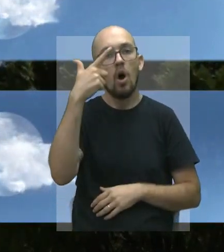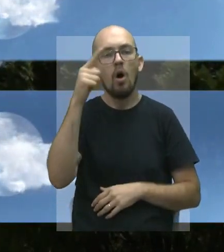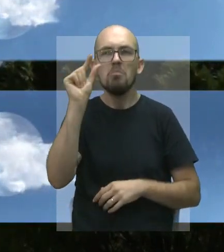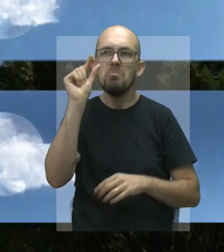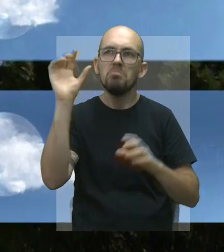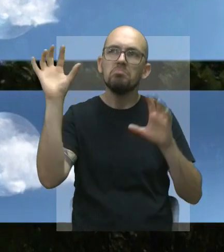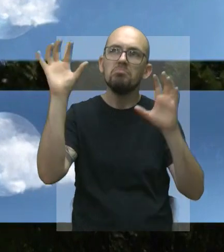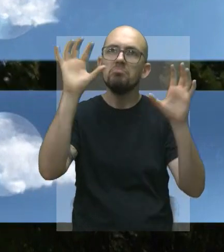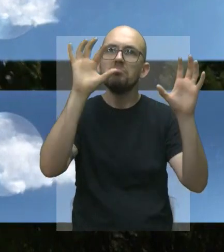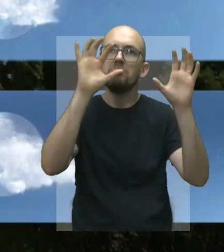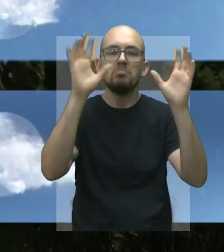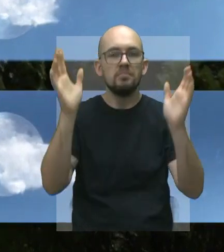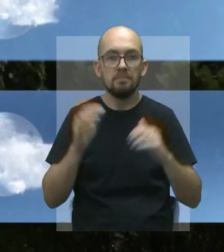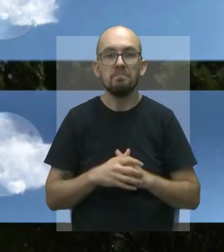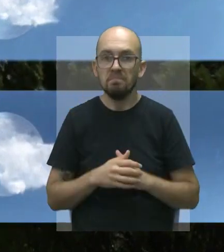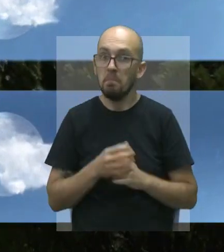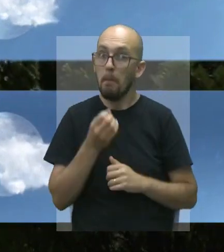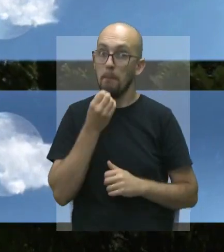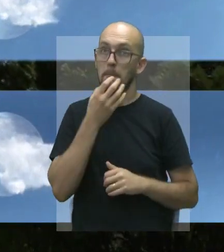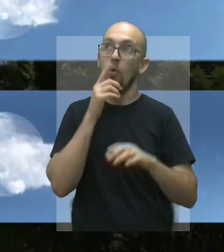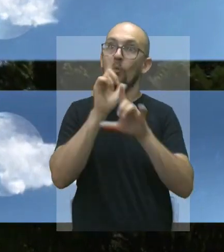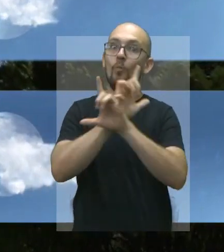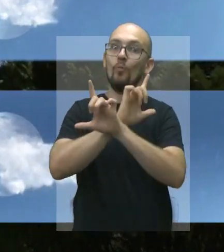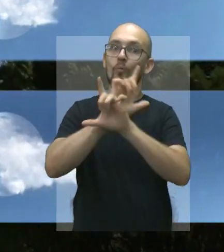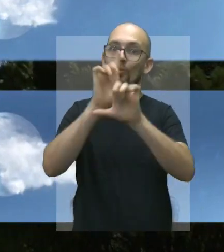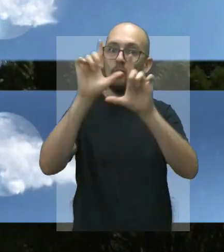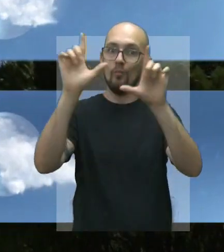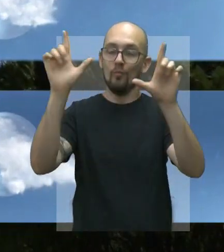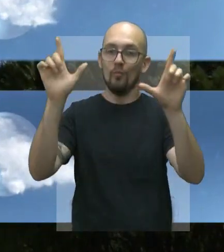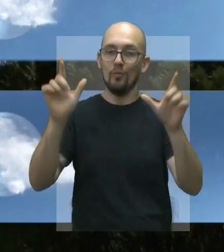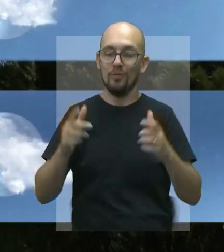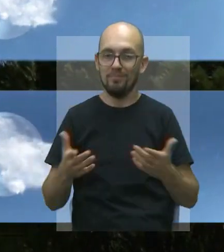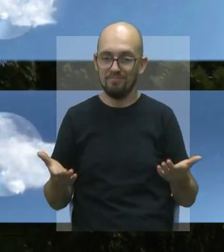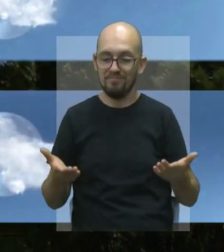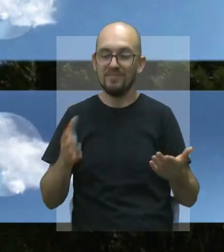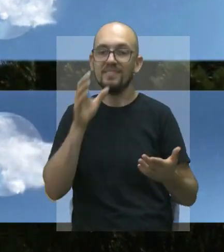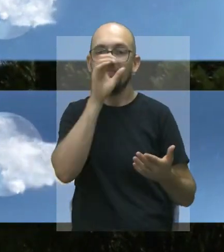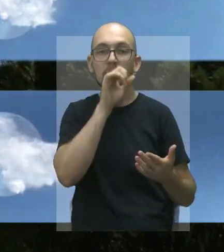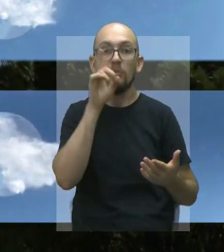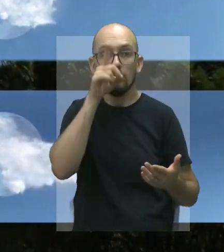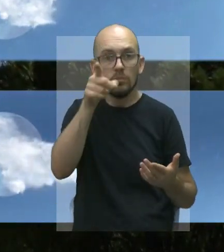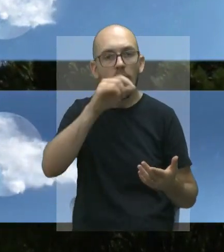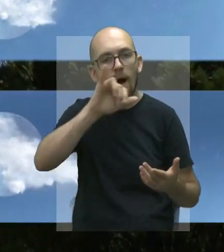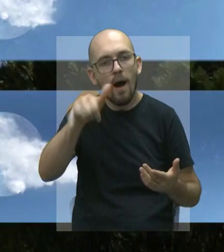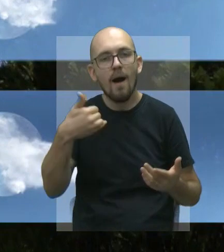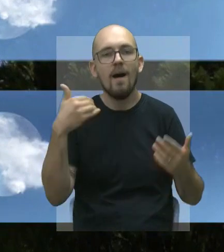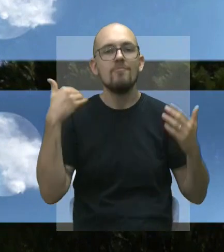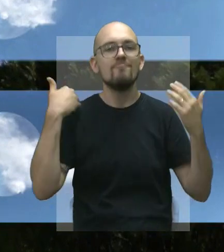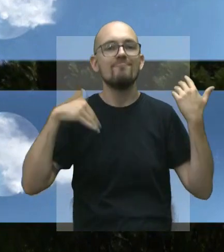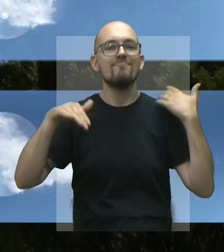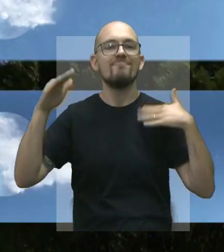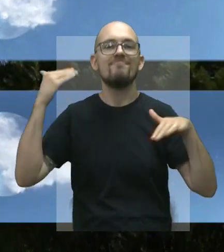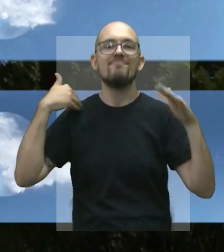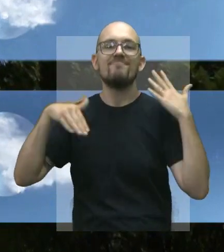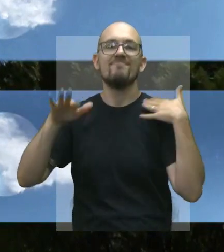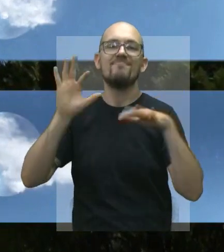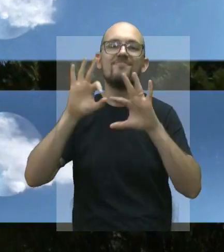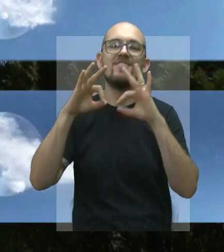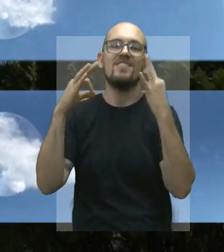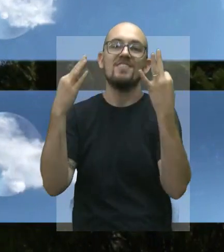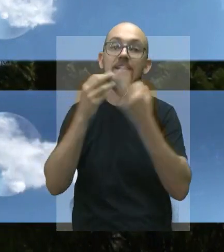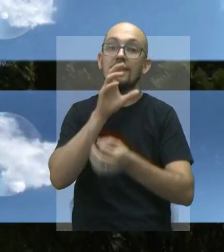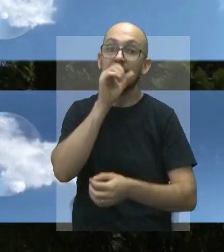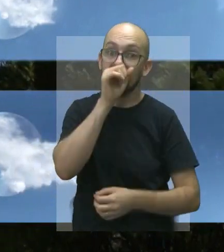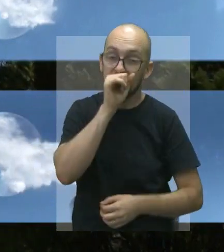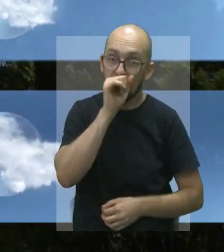nuvens no céu. Previsão boa então para este final de semana de tempo firme para você que quer curtir com a família toda no sábado e